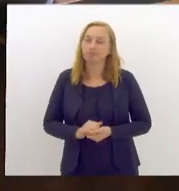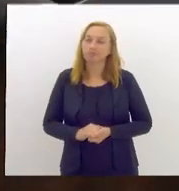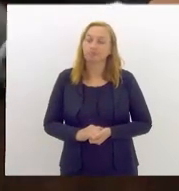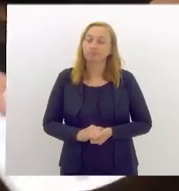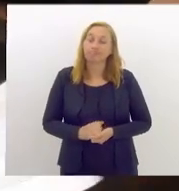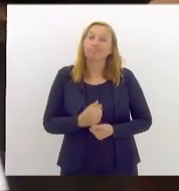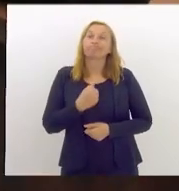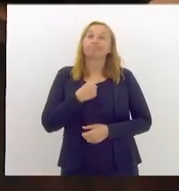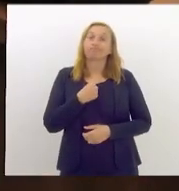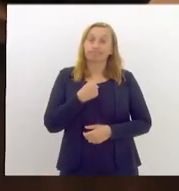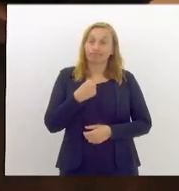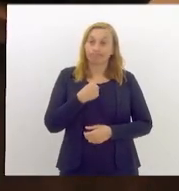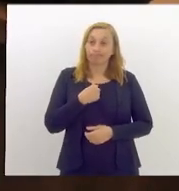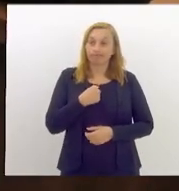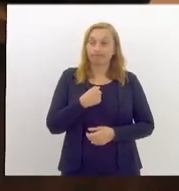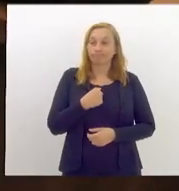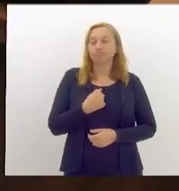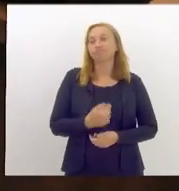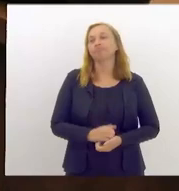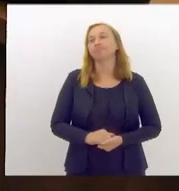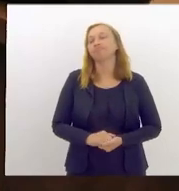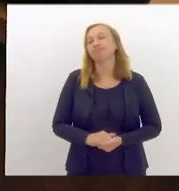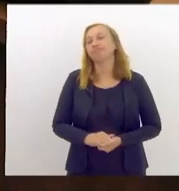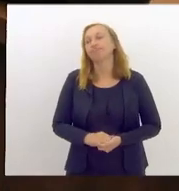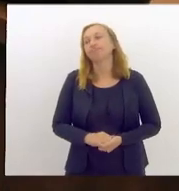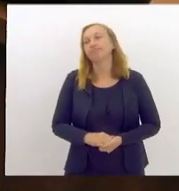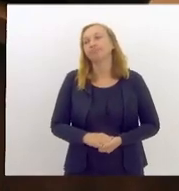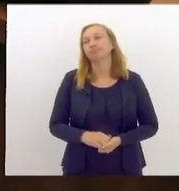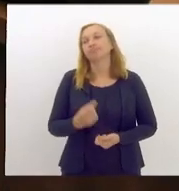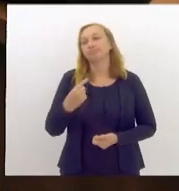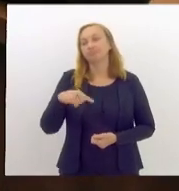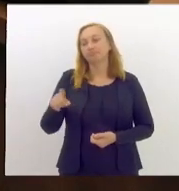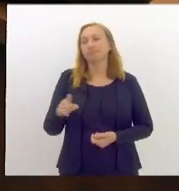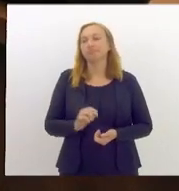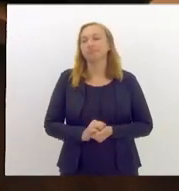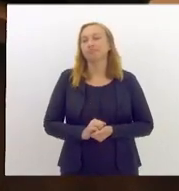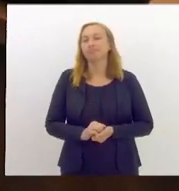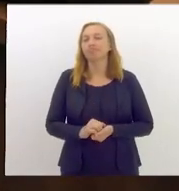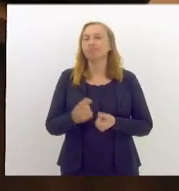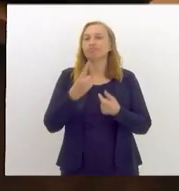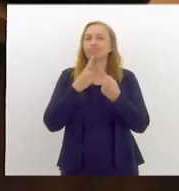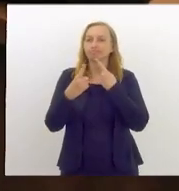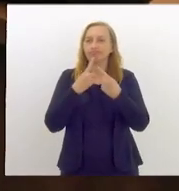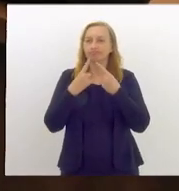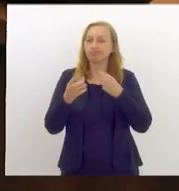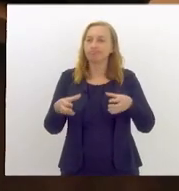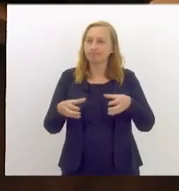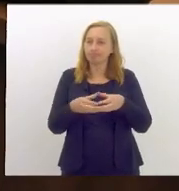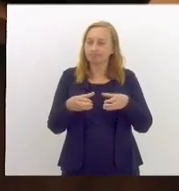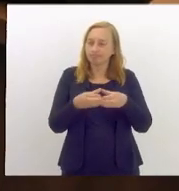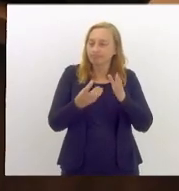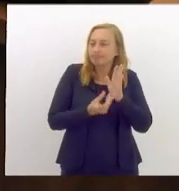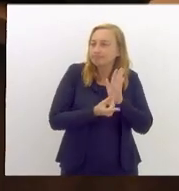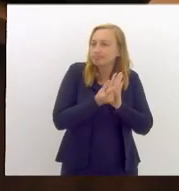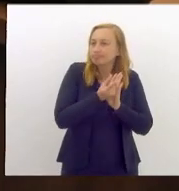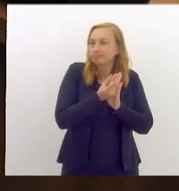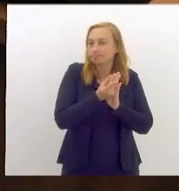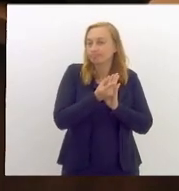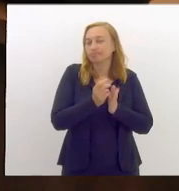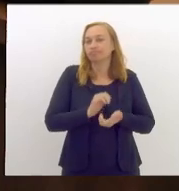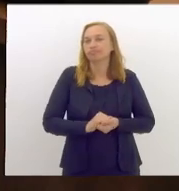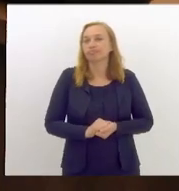eu participei ativamente dessa discussão na comissão de orçamento